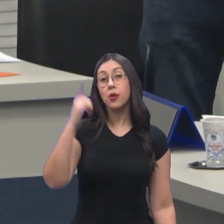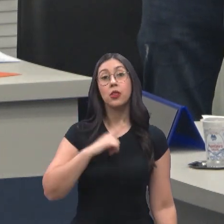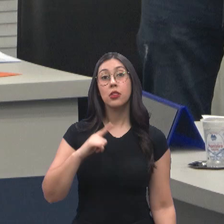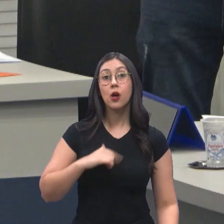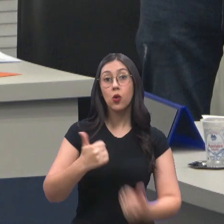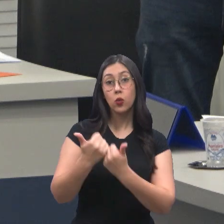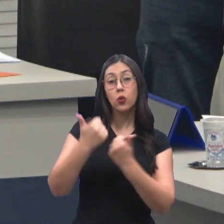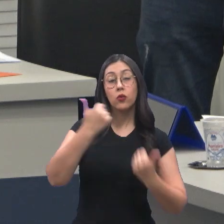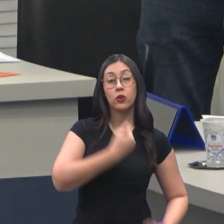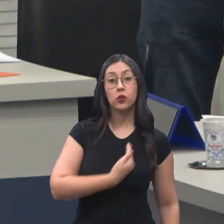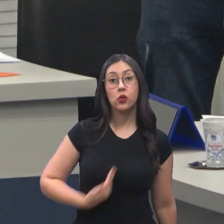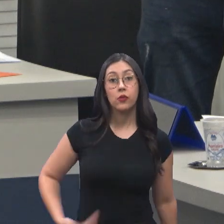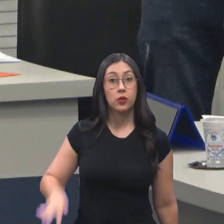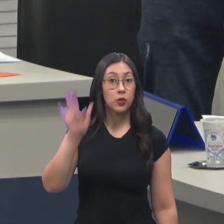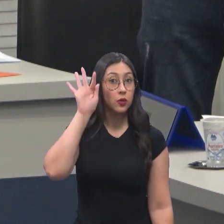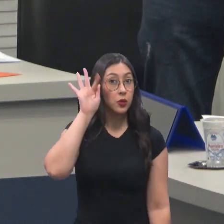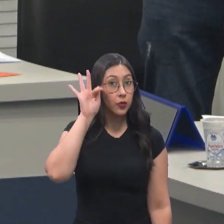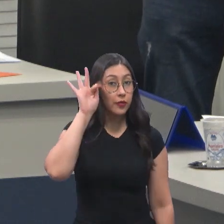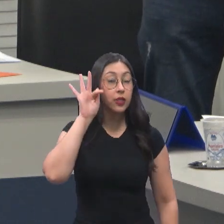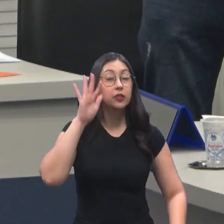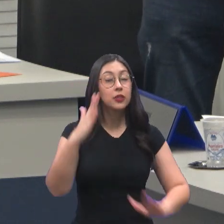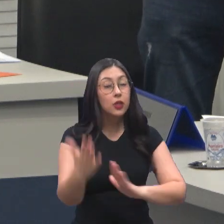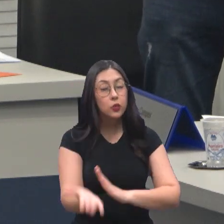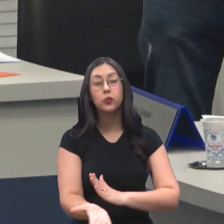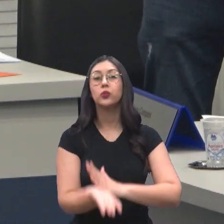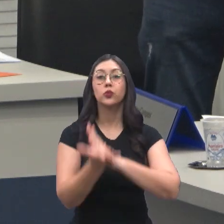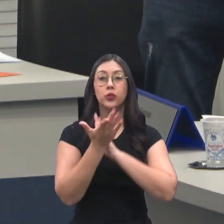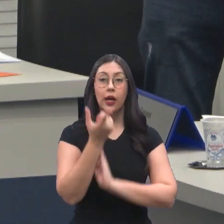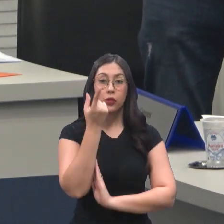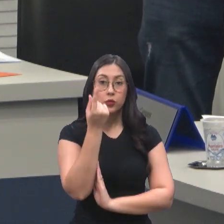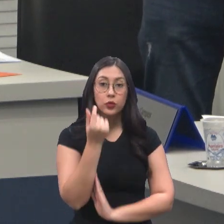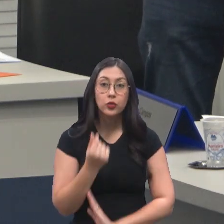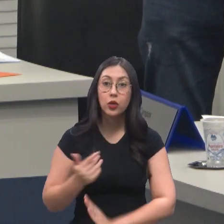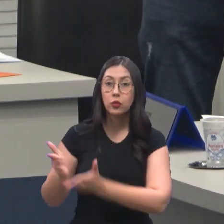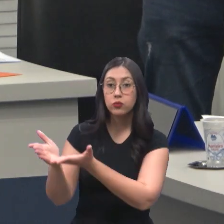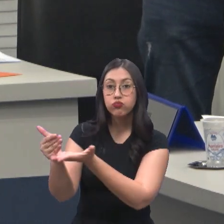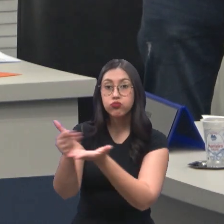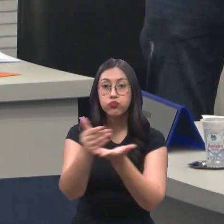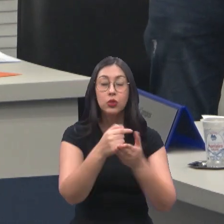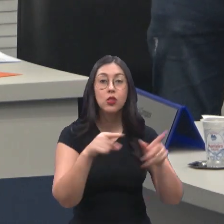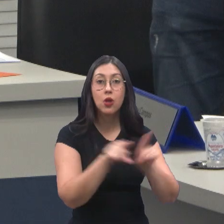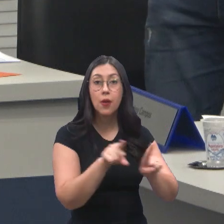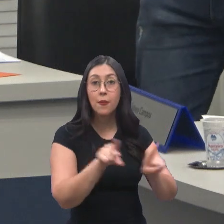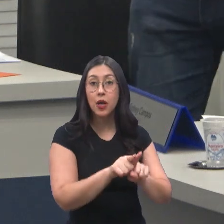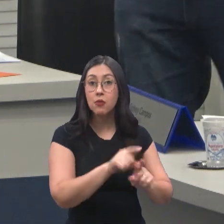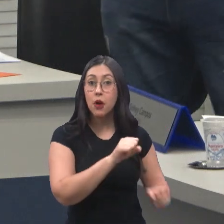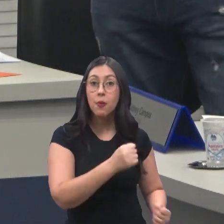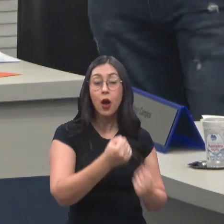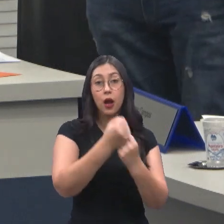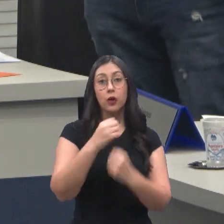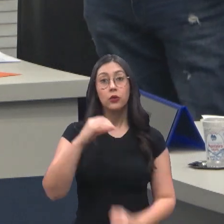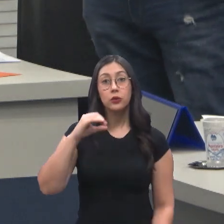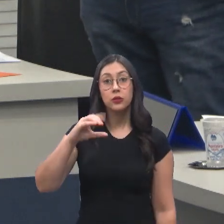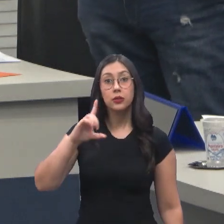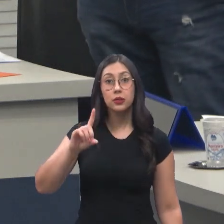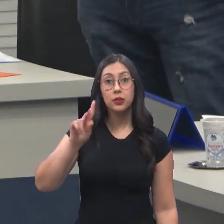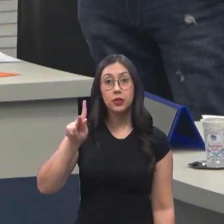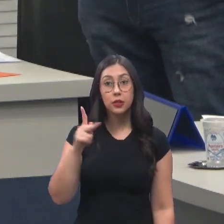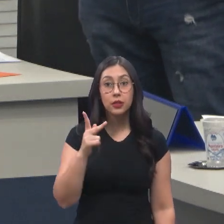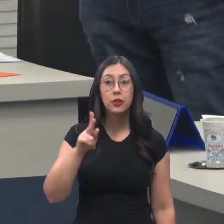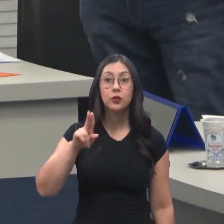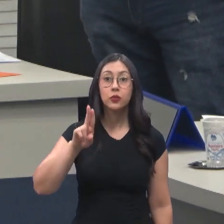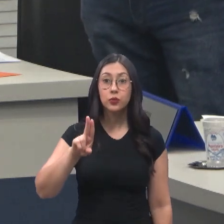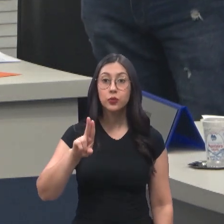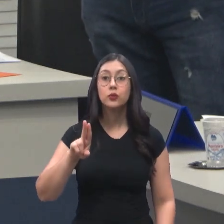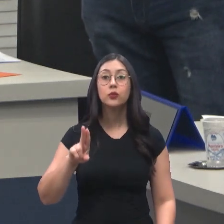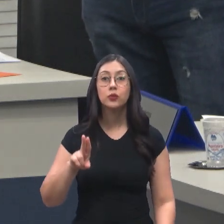tem ajudado muito a trazer até recurso, através do CDHU, entre outros, aqui para São José dos Campos, para poder